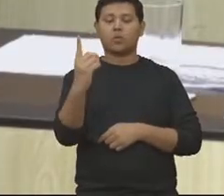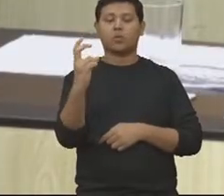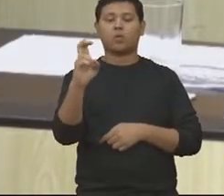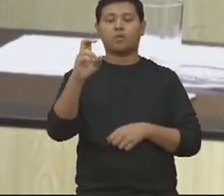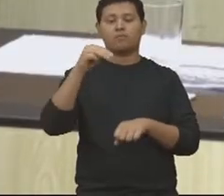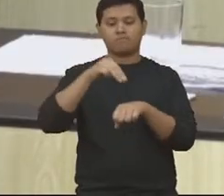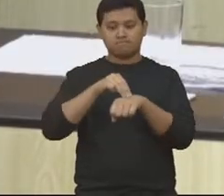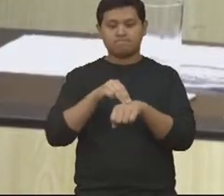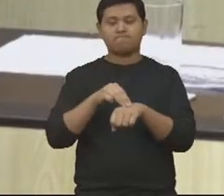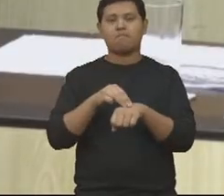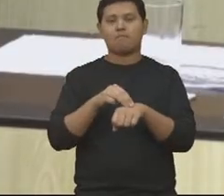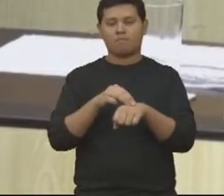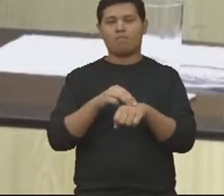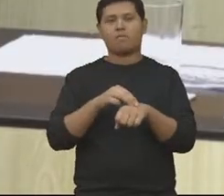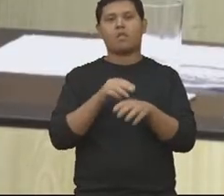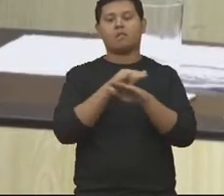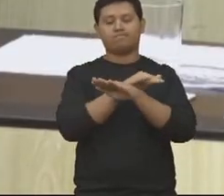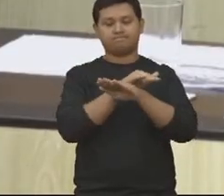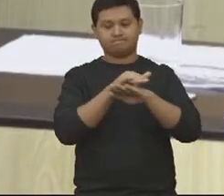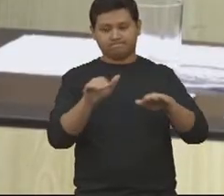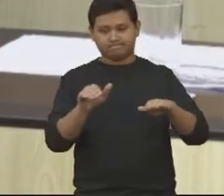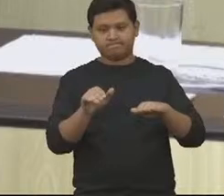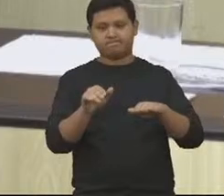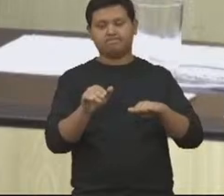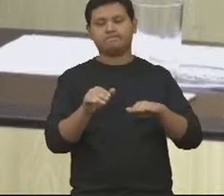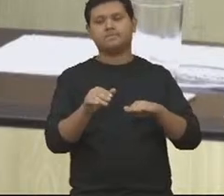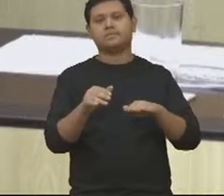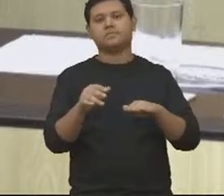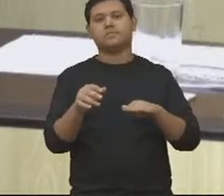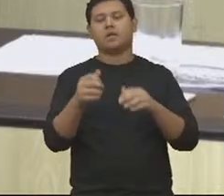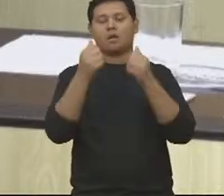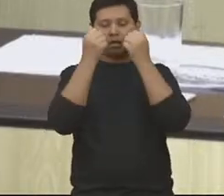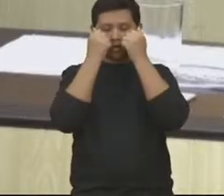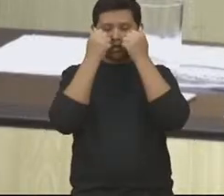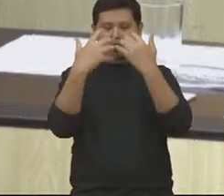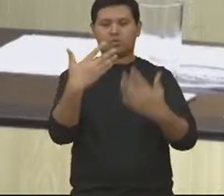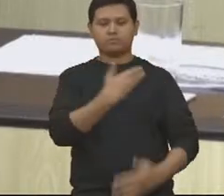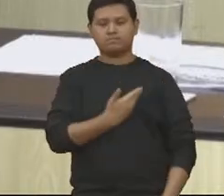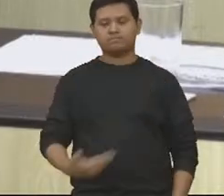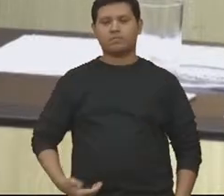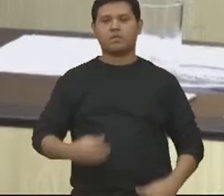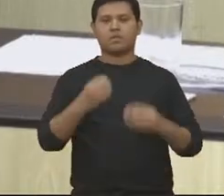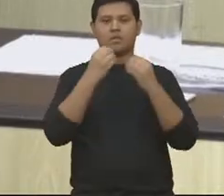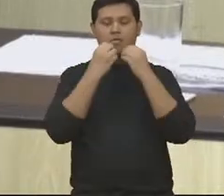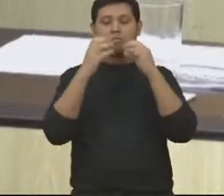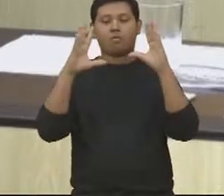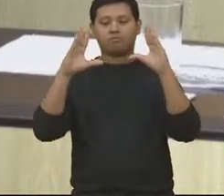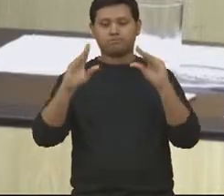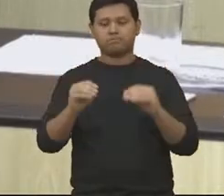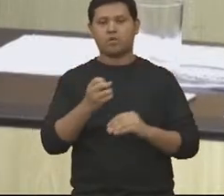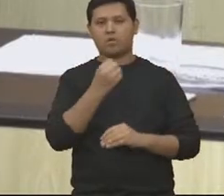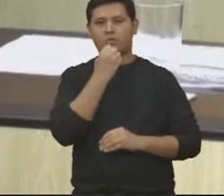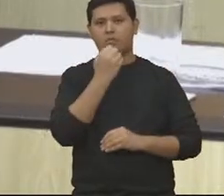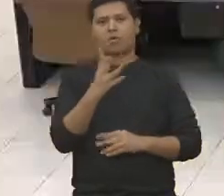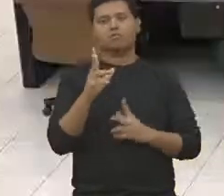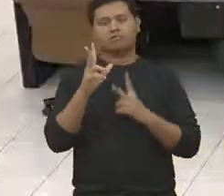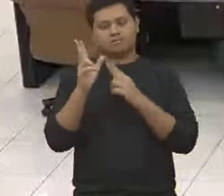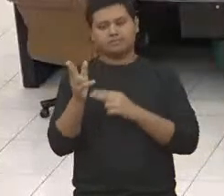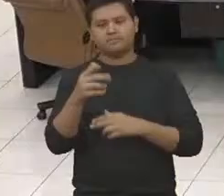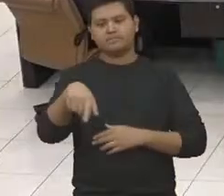20h15, declaro encerrada a presente audiência pública. Uma boa noite a todos e um bom descanso.